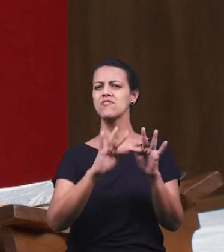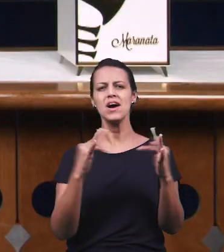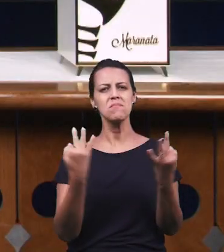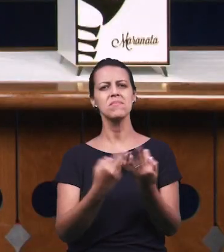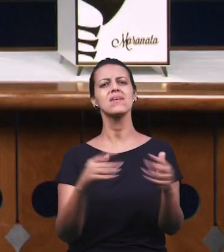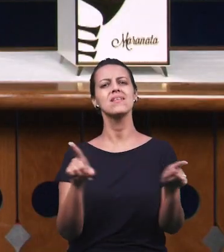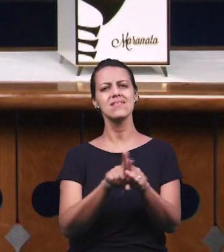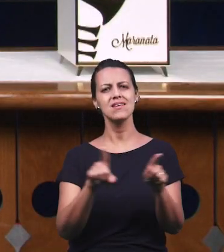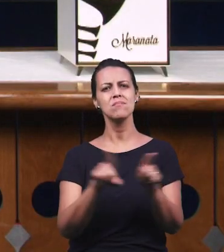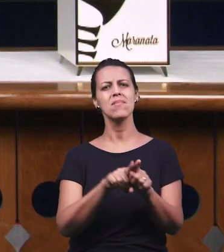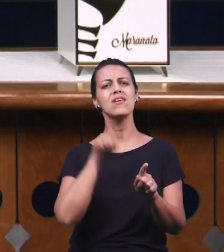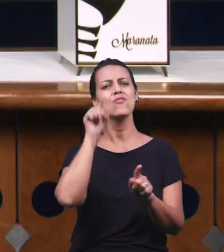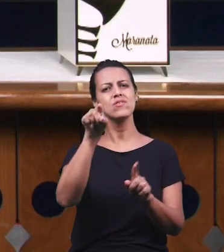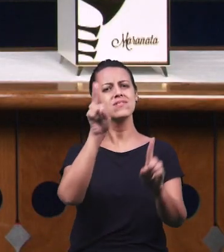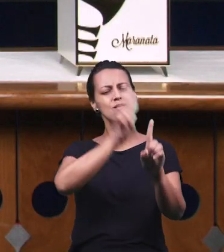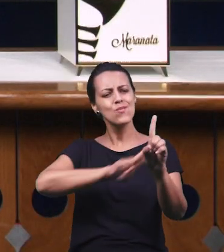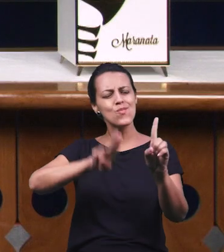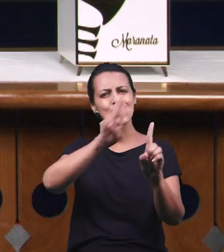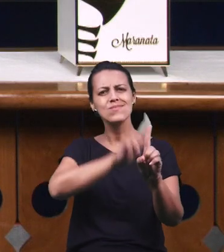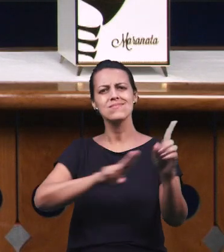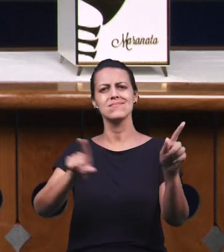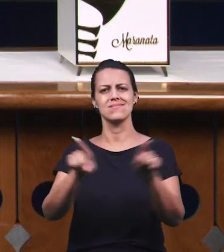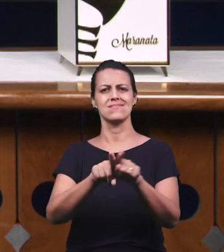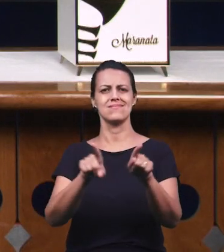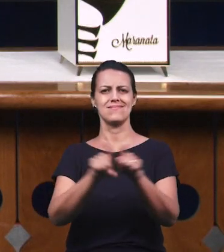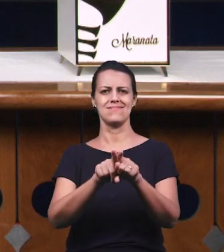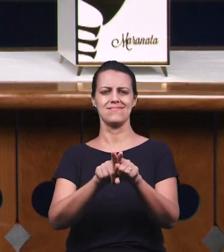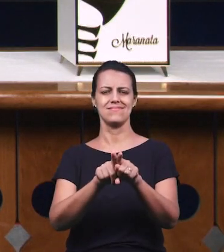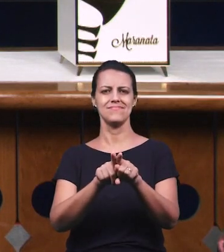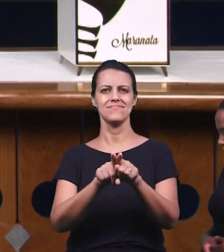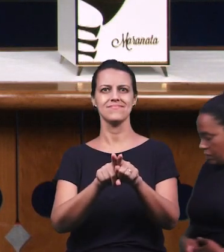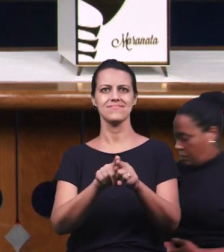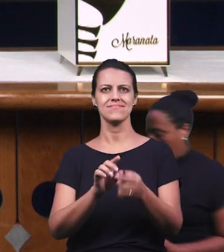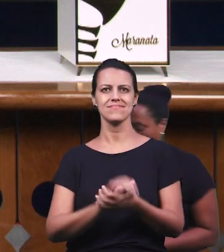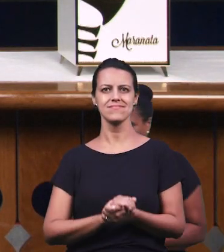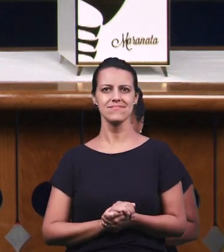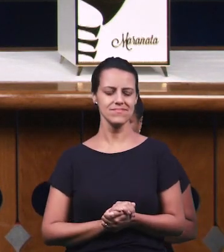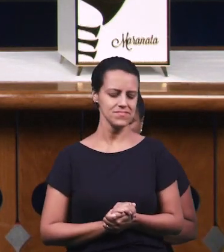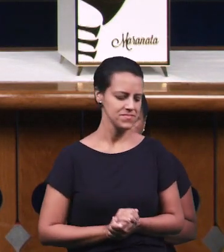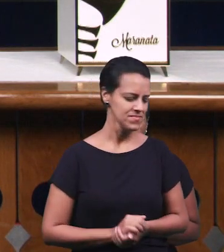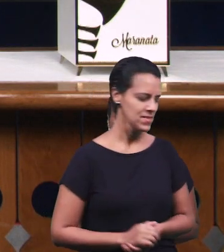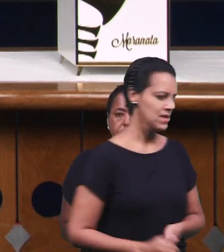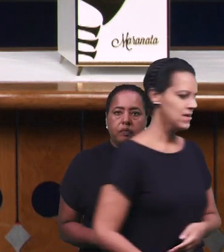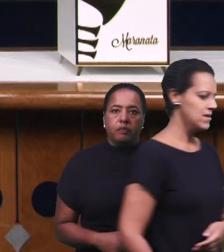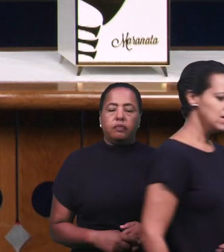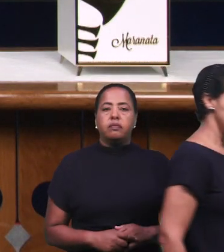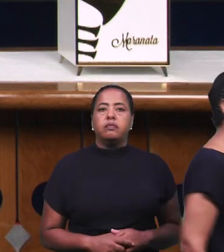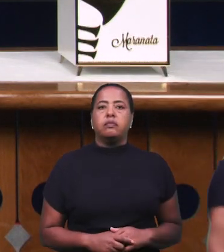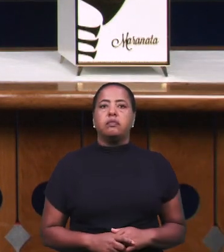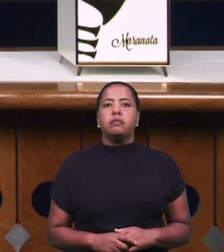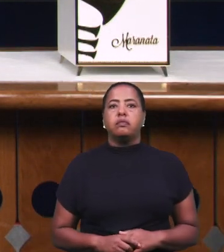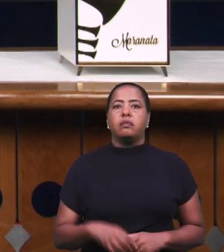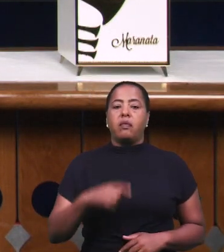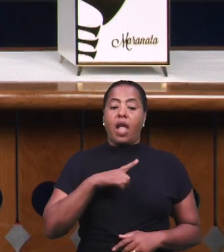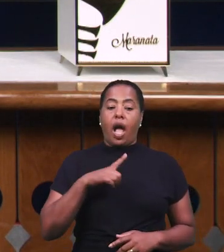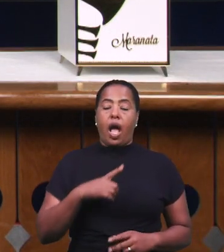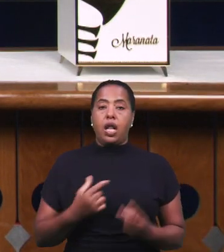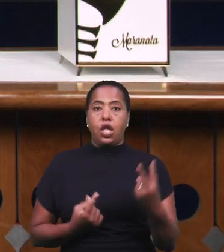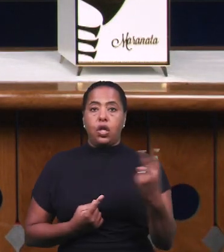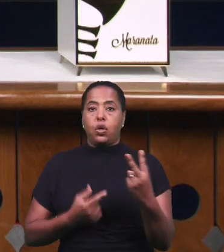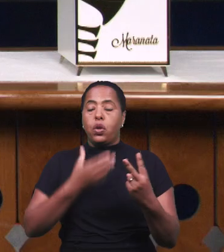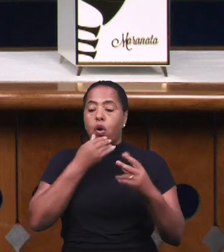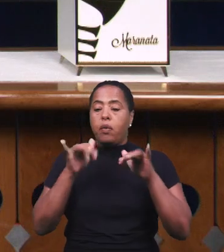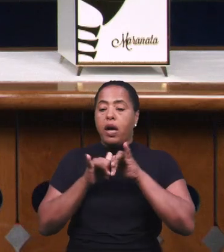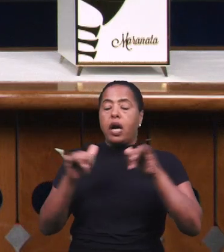Deus. Estavam ali agora esses dois homens anunciando: Ele ressuscitou, Ele